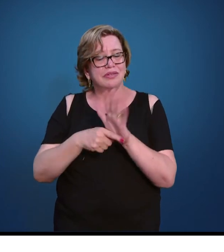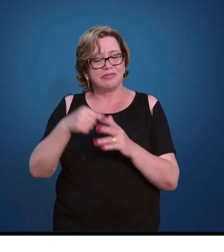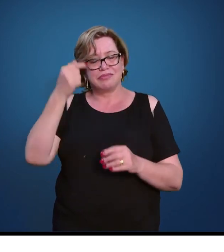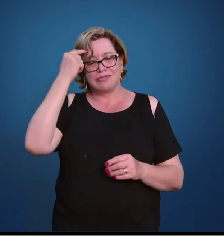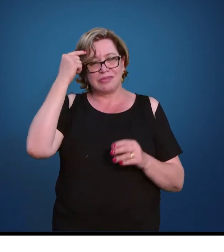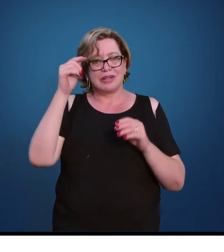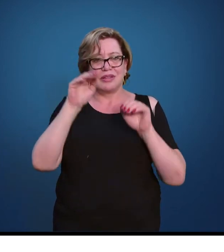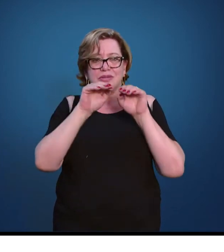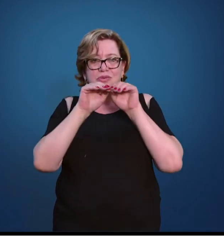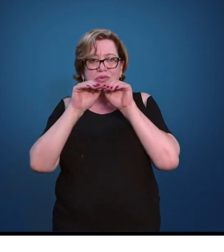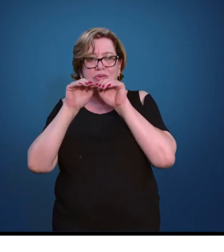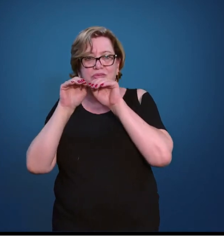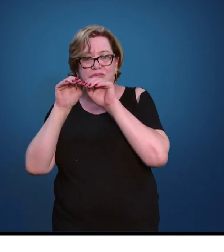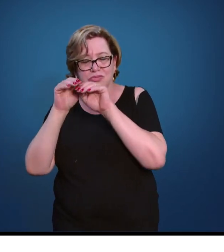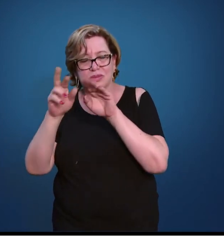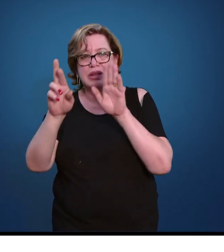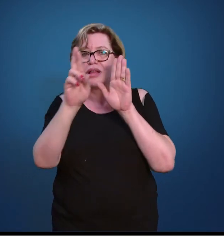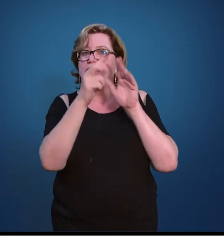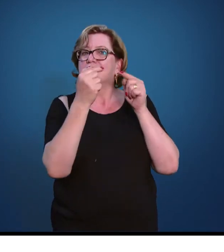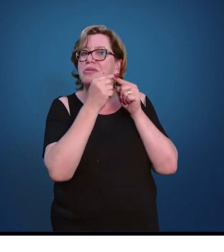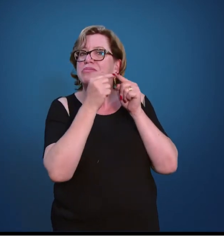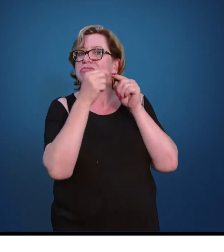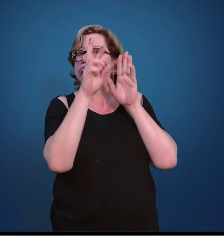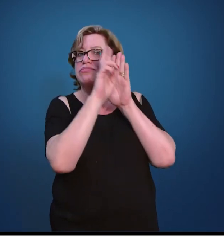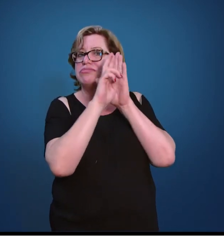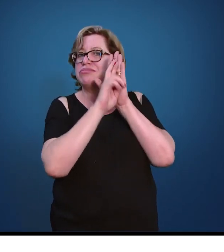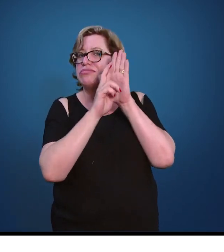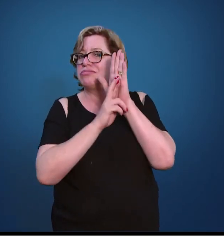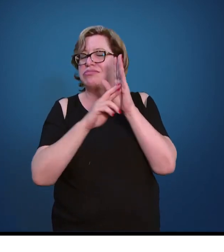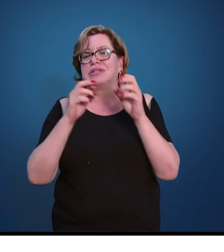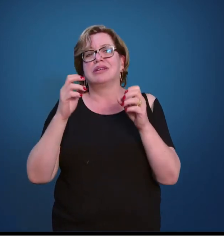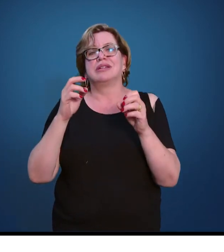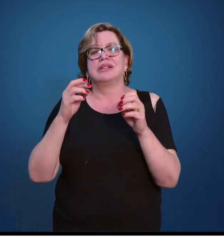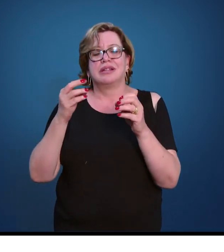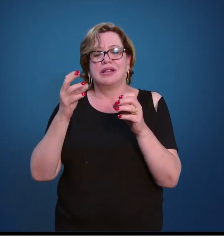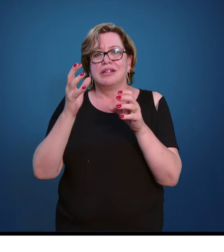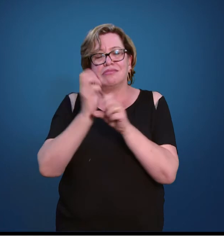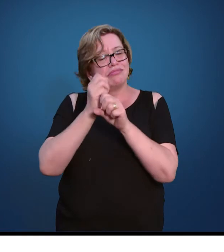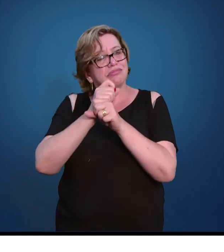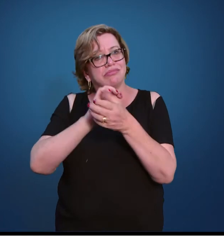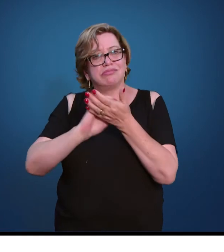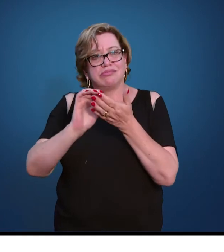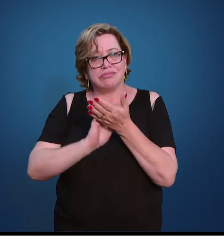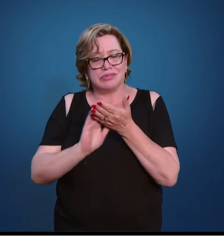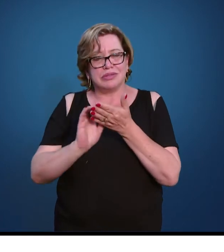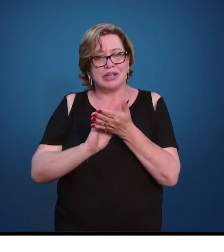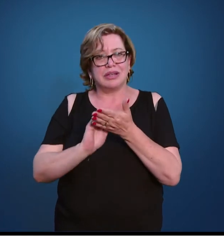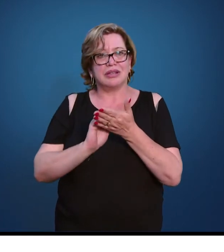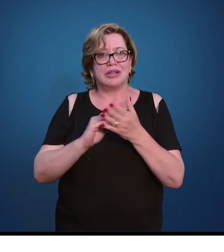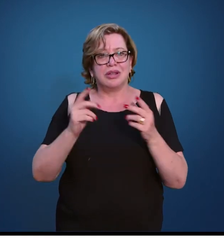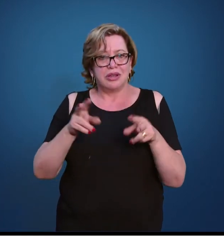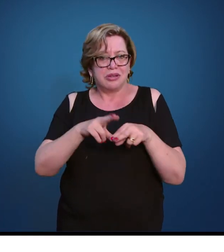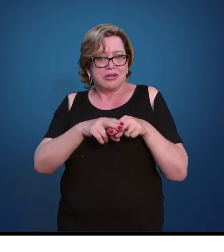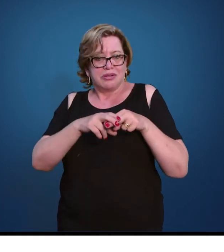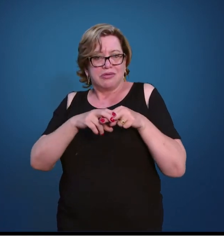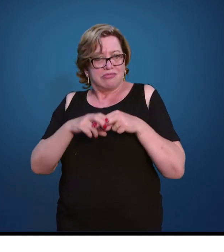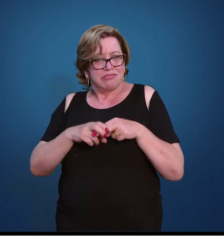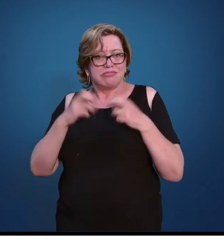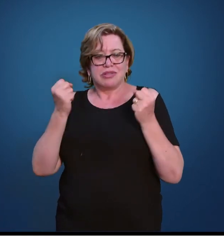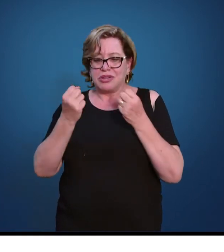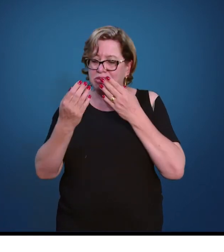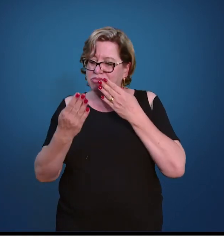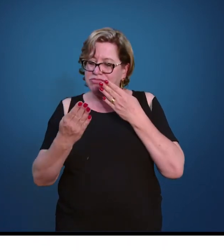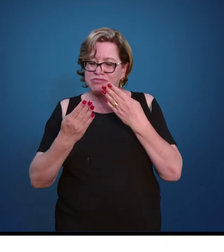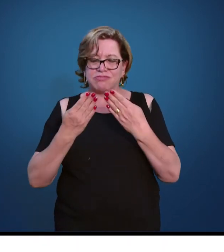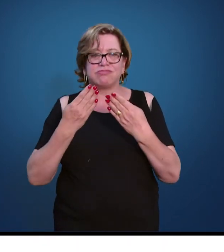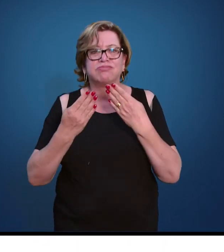baseado nas normas contábeis. Por isso eu consigo fazer essa análise com menos discricionariedade do